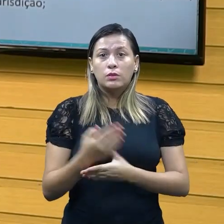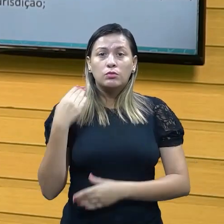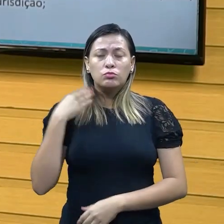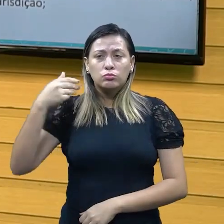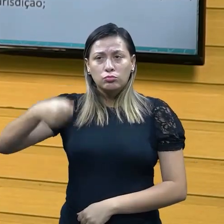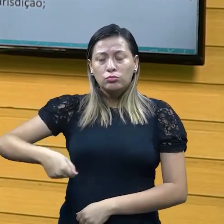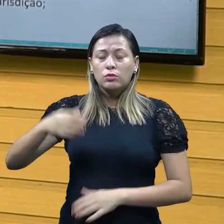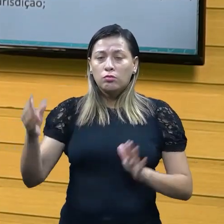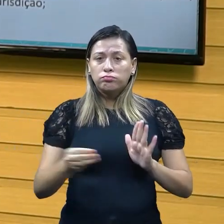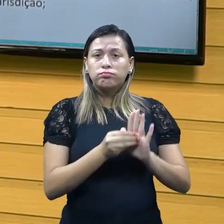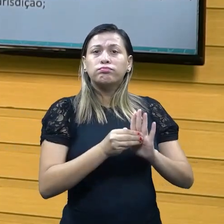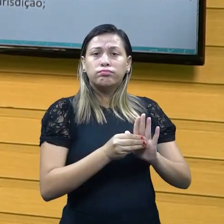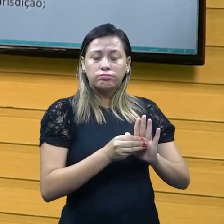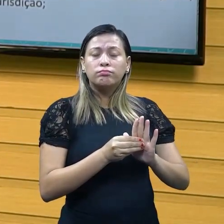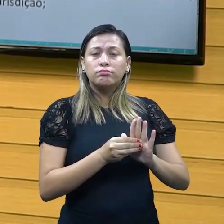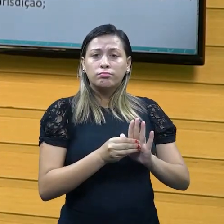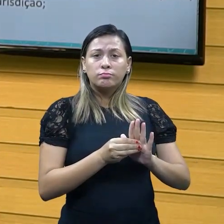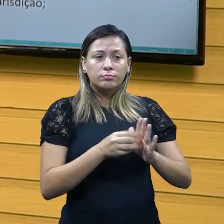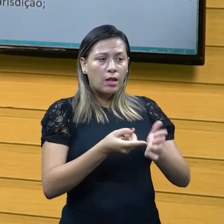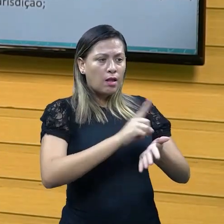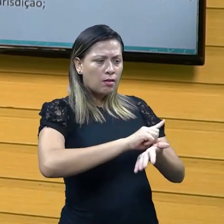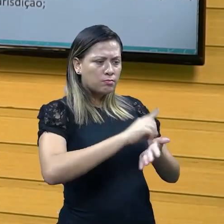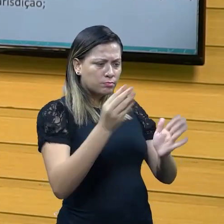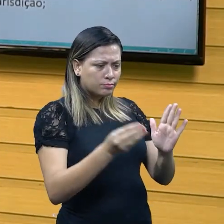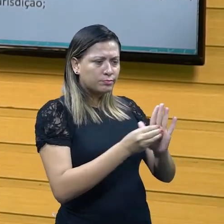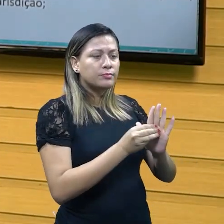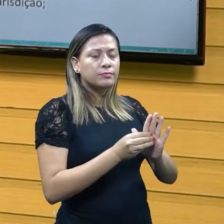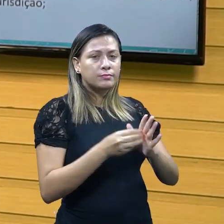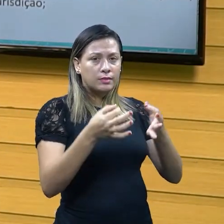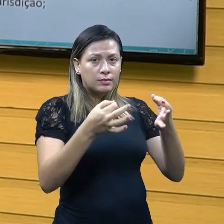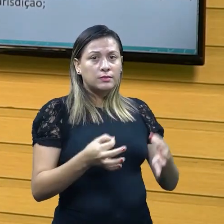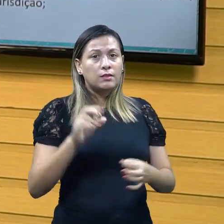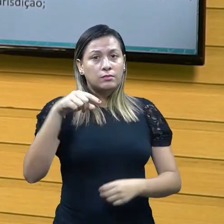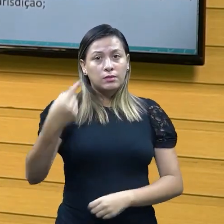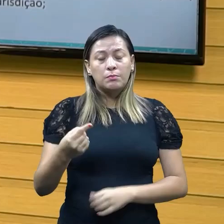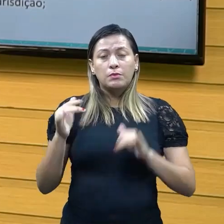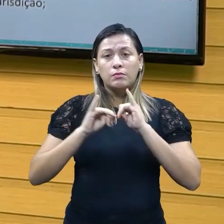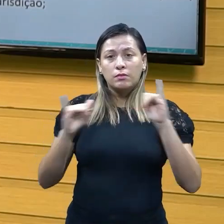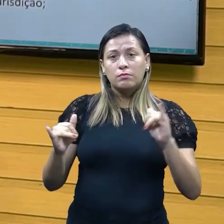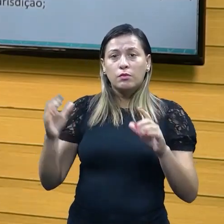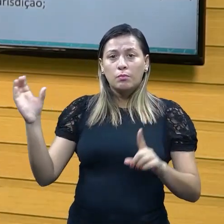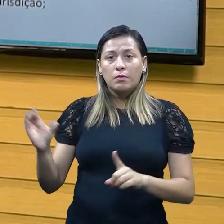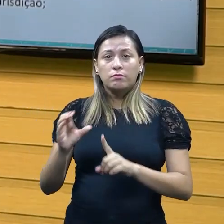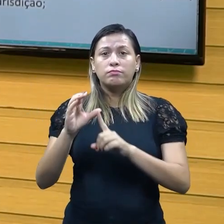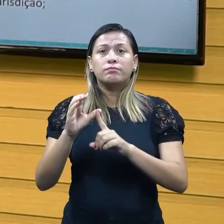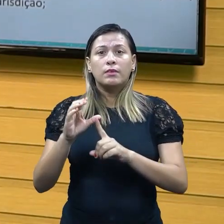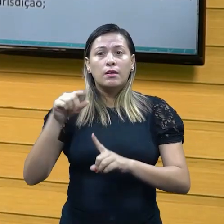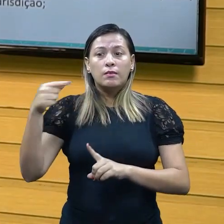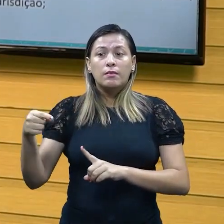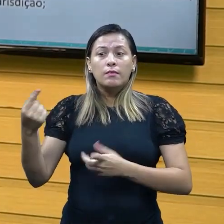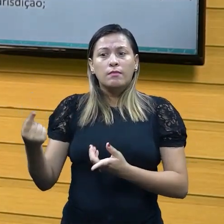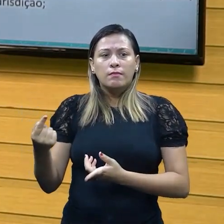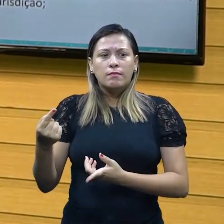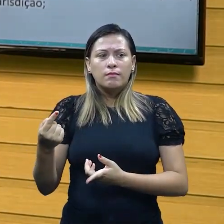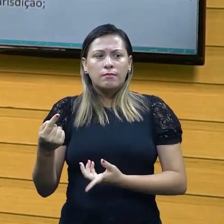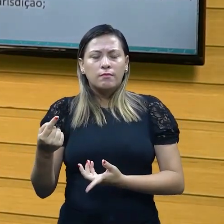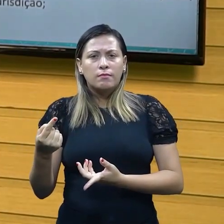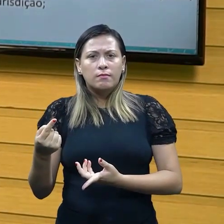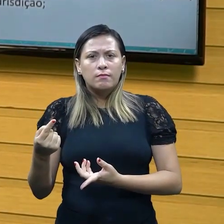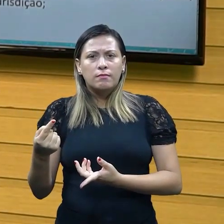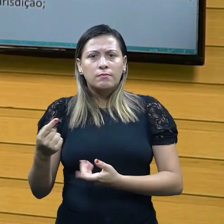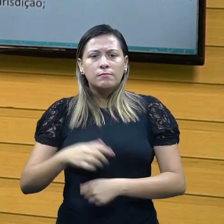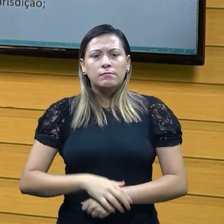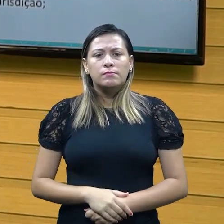porque ele preencheu os pressupostos, aí você vai fazer a citação do réu. O réu faz o quê? A contestação. Dependendo ali